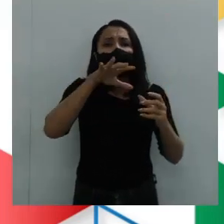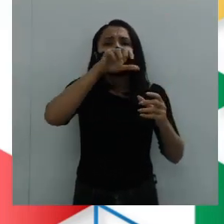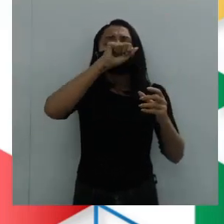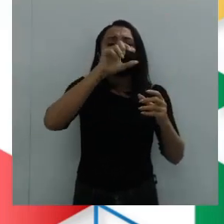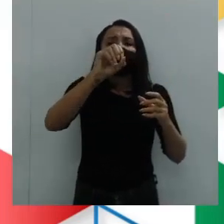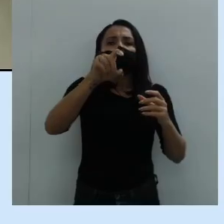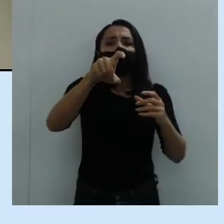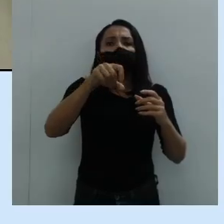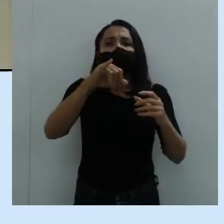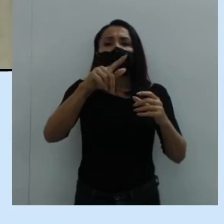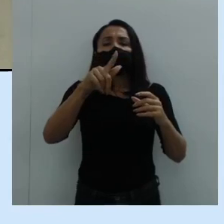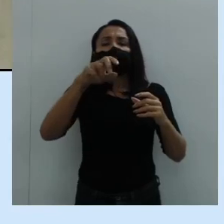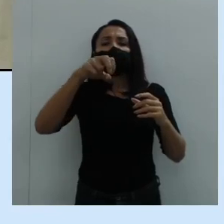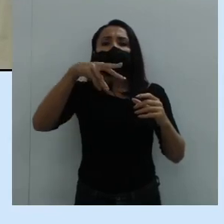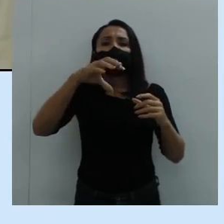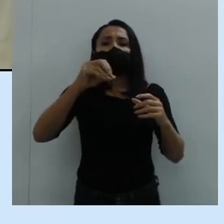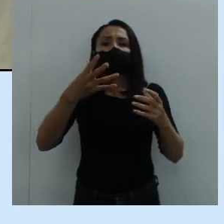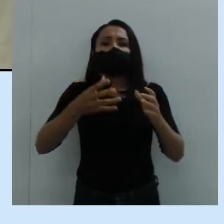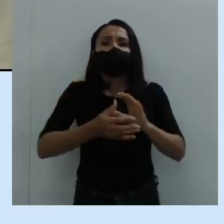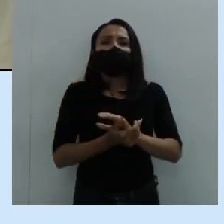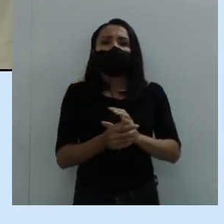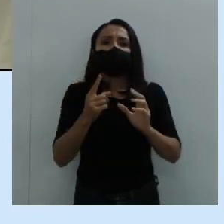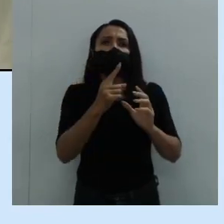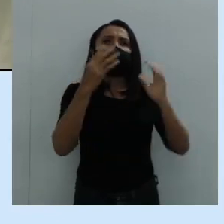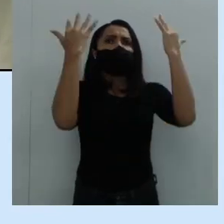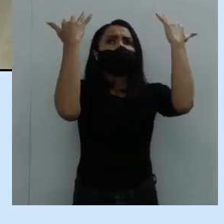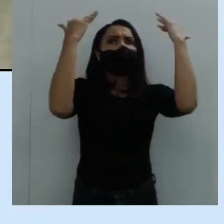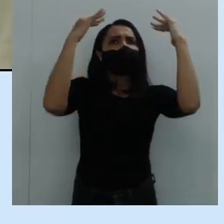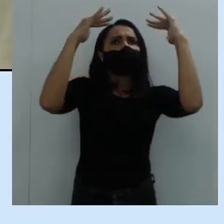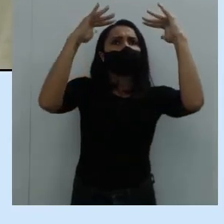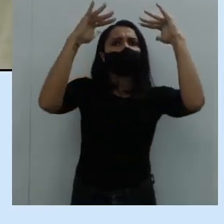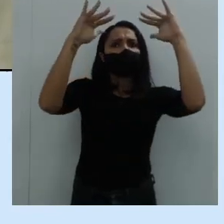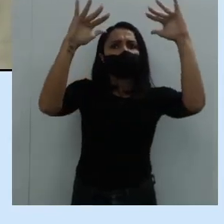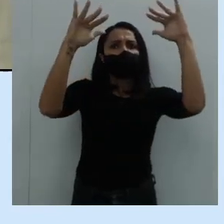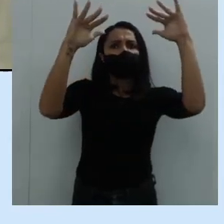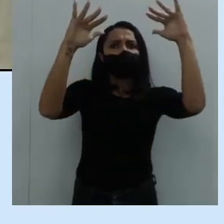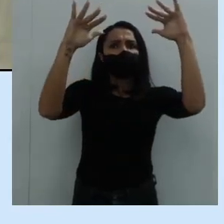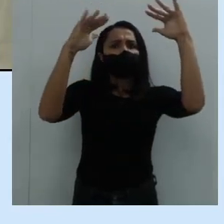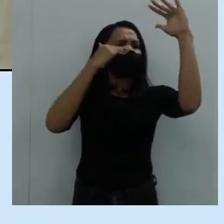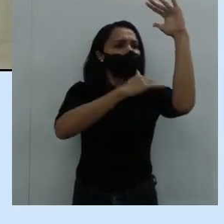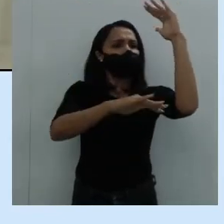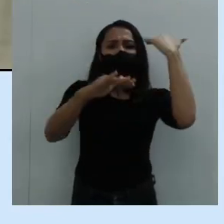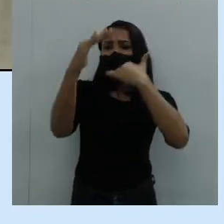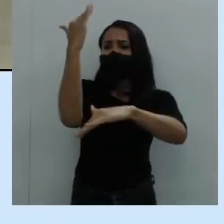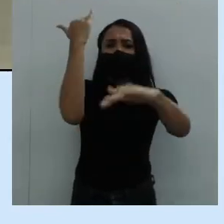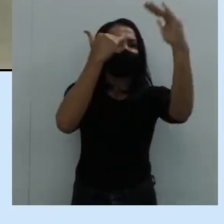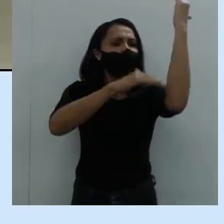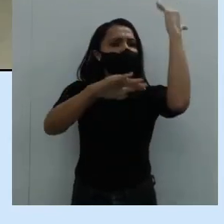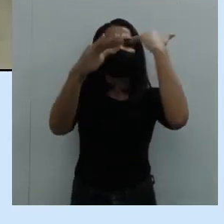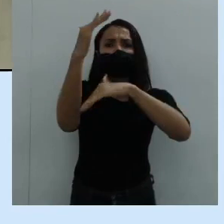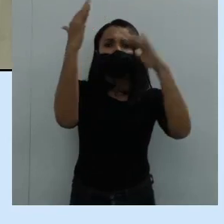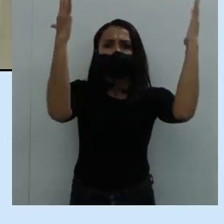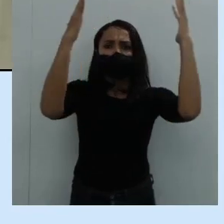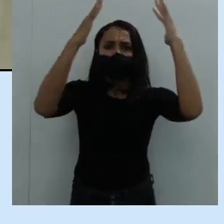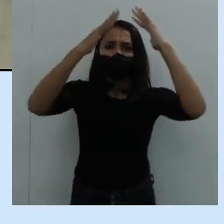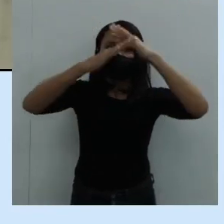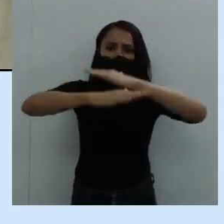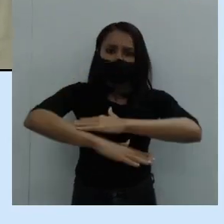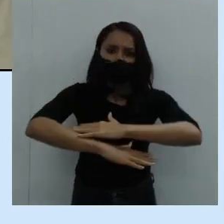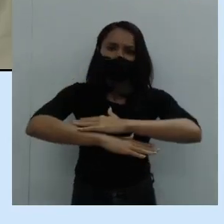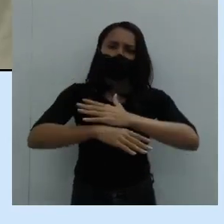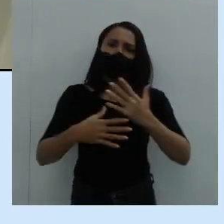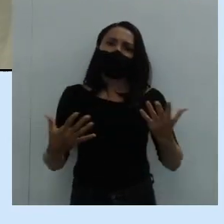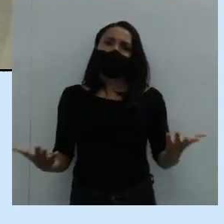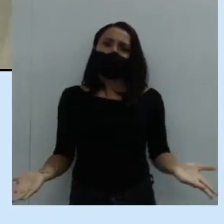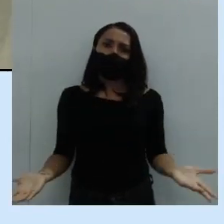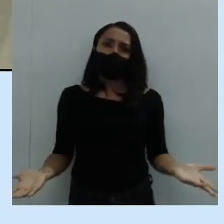pessoal vai lá, chega numa reserva, tira todas as árvores. Gente, ali